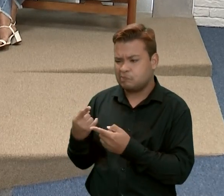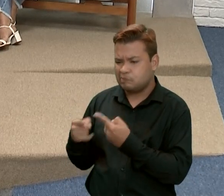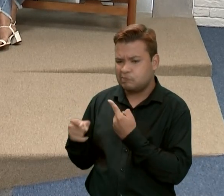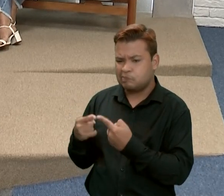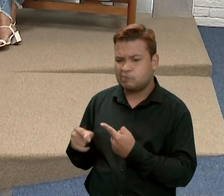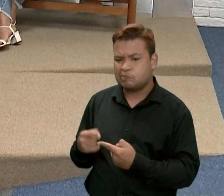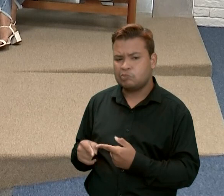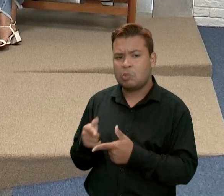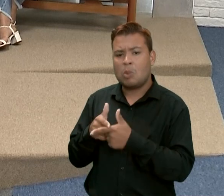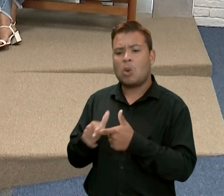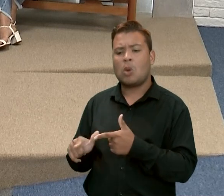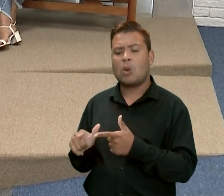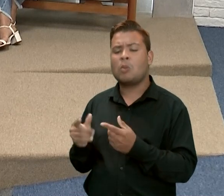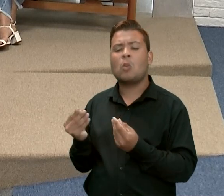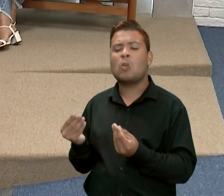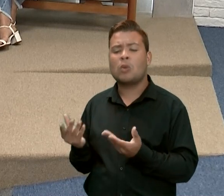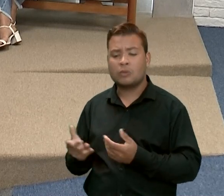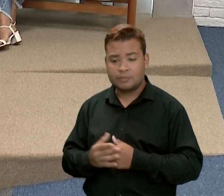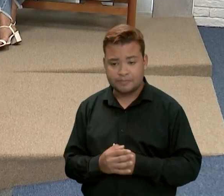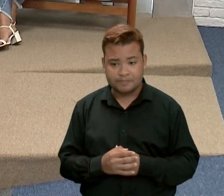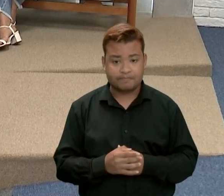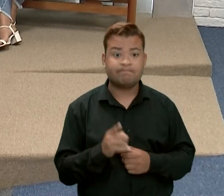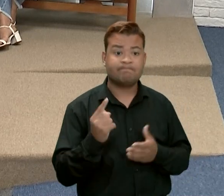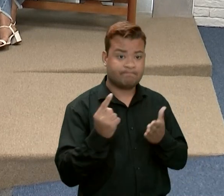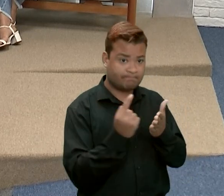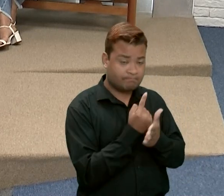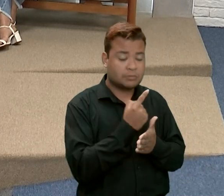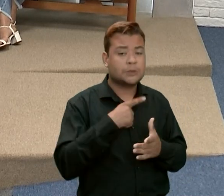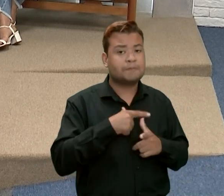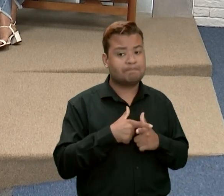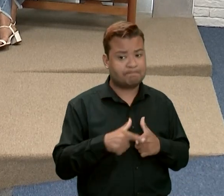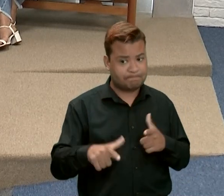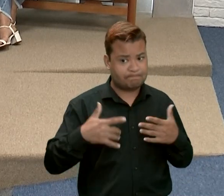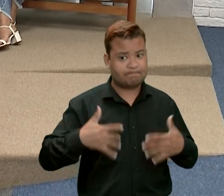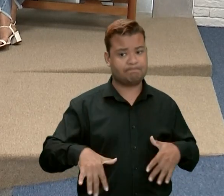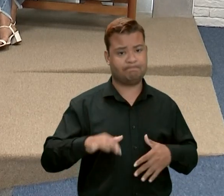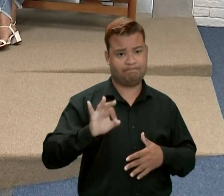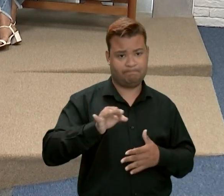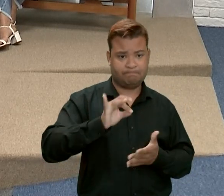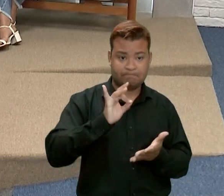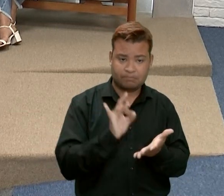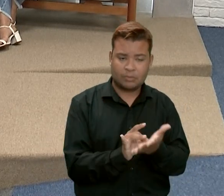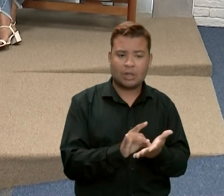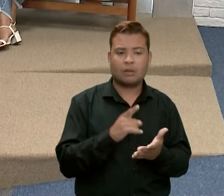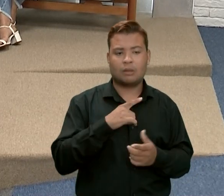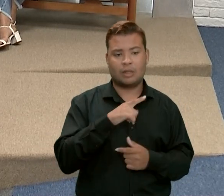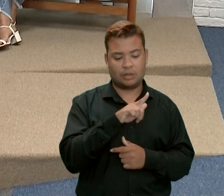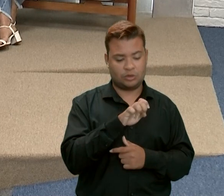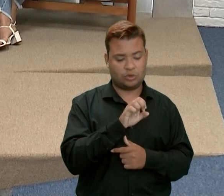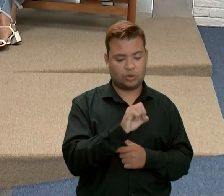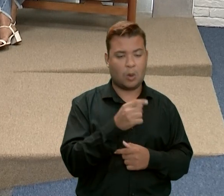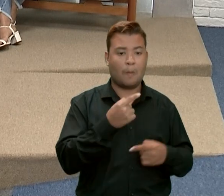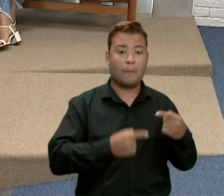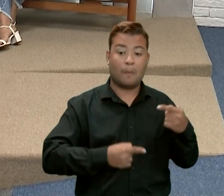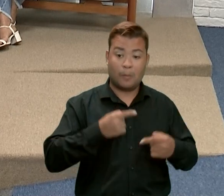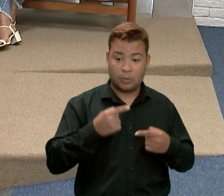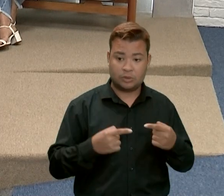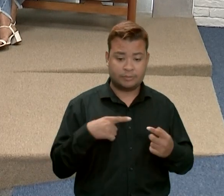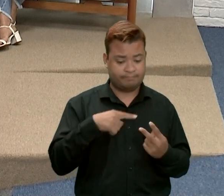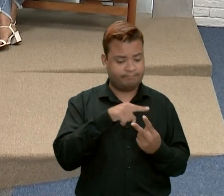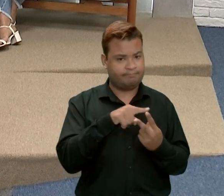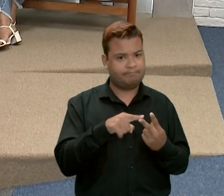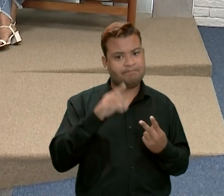Sua pergunta toca um problema fundamental. Até hoje, a geopolítica é motivada por dois elementos centrais, isso para